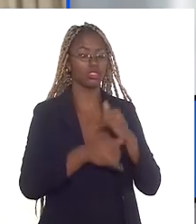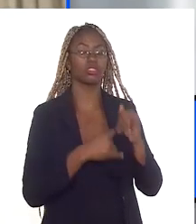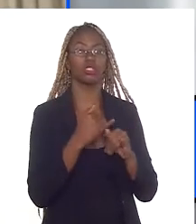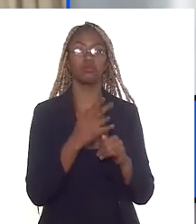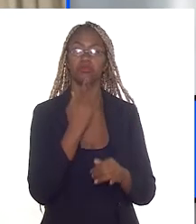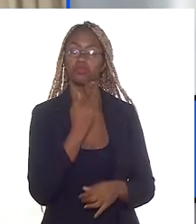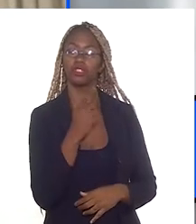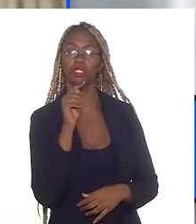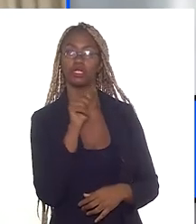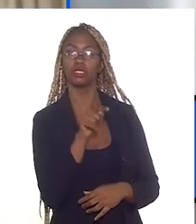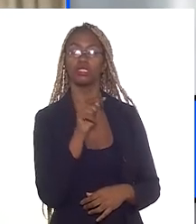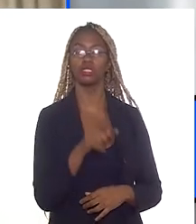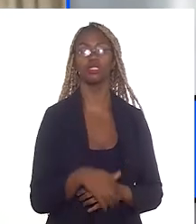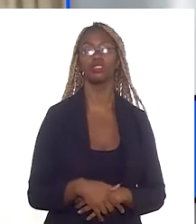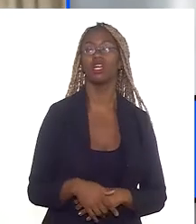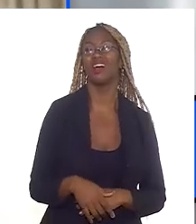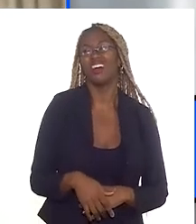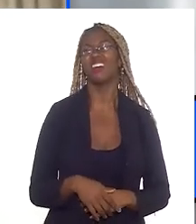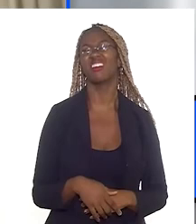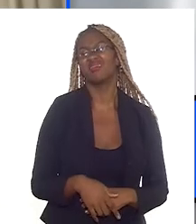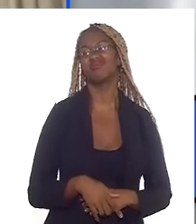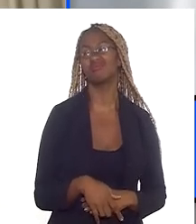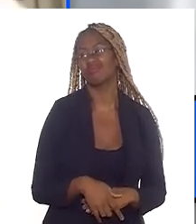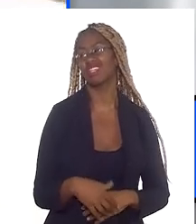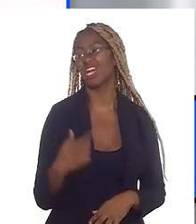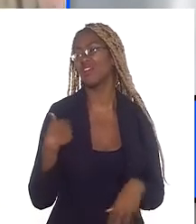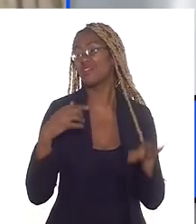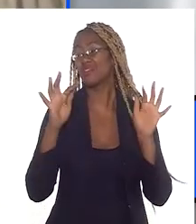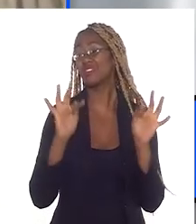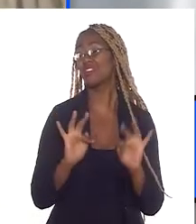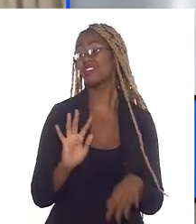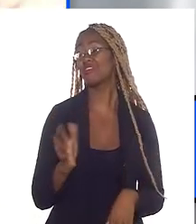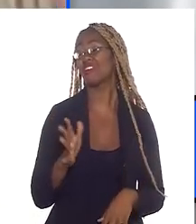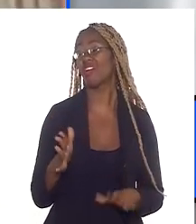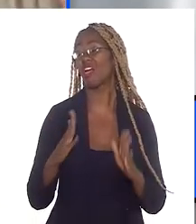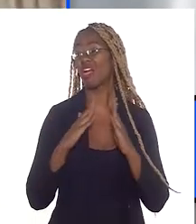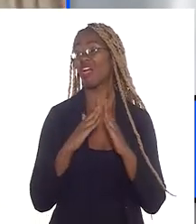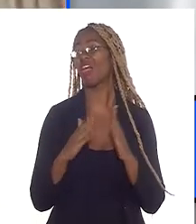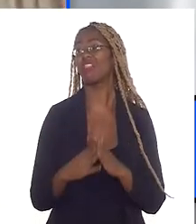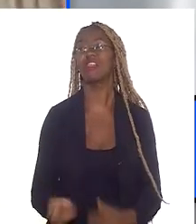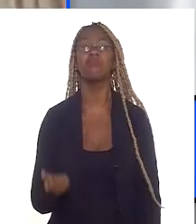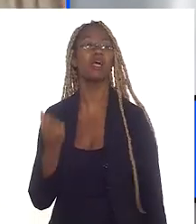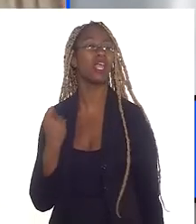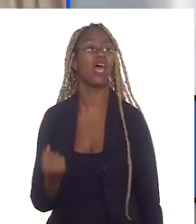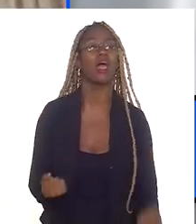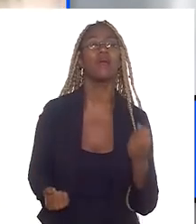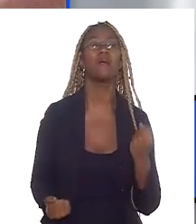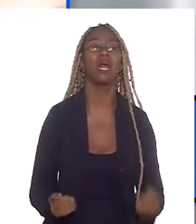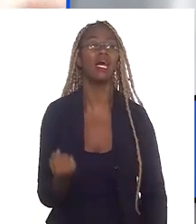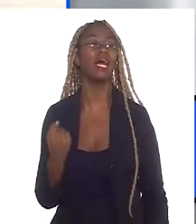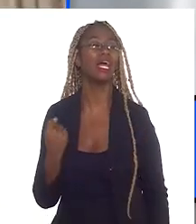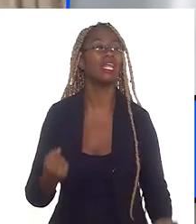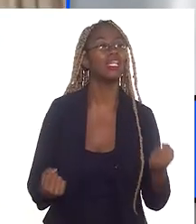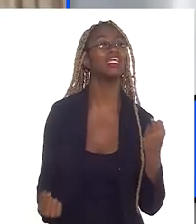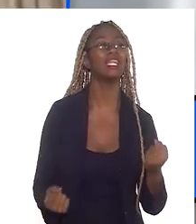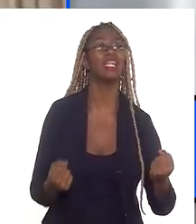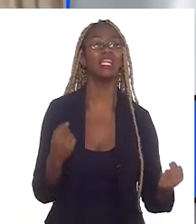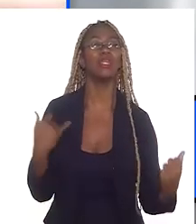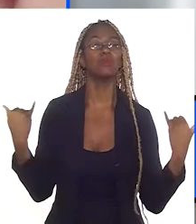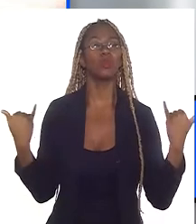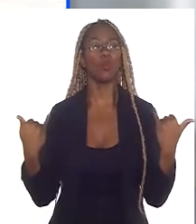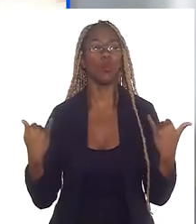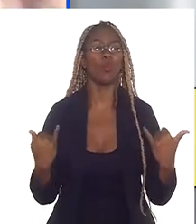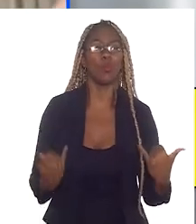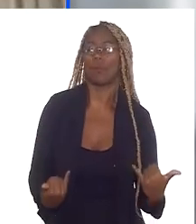internet que estão falando a respeito de tia não liga para nada mas nós estamos felicíssimos aqui dentro de casa vamos malhar dentro de